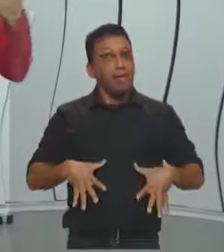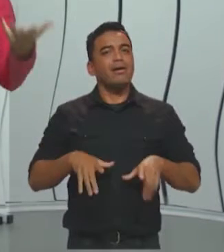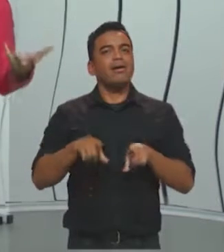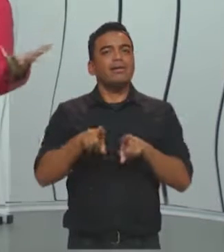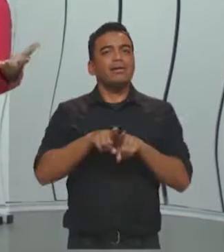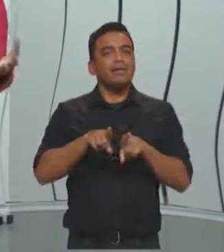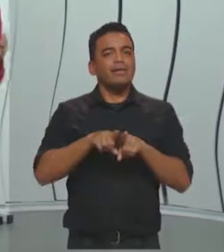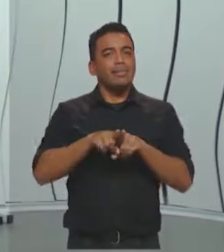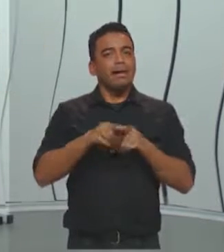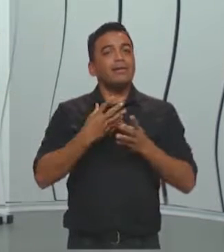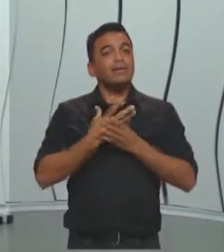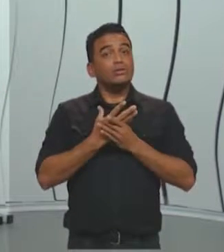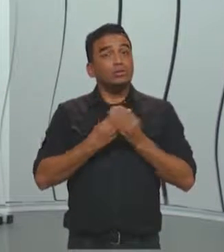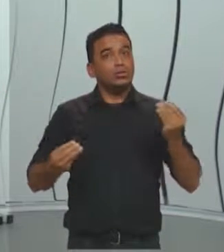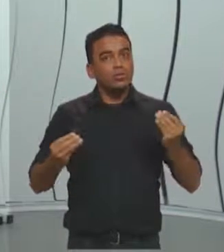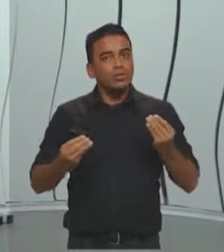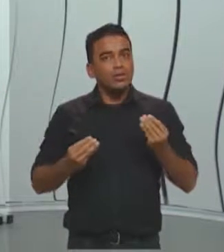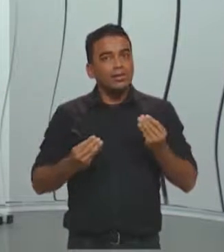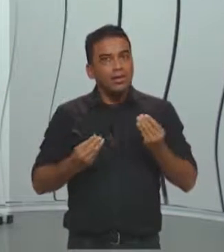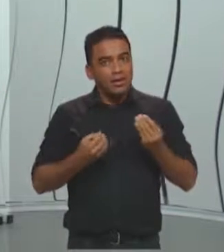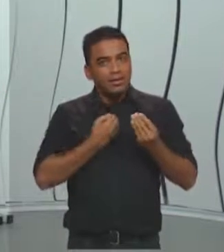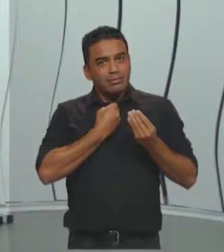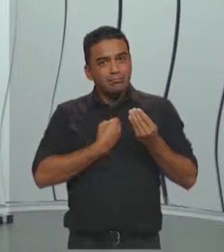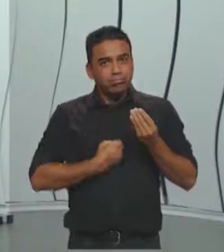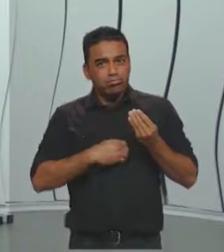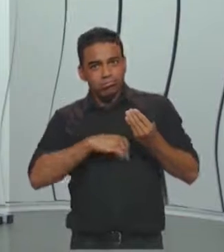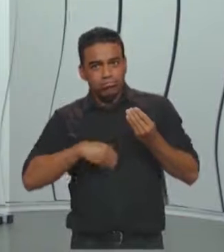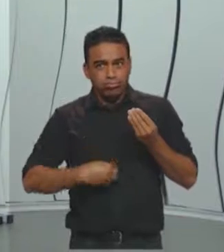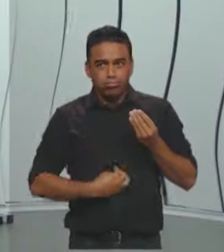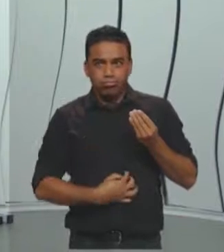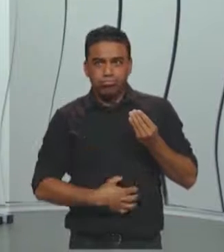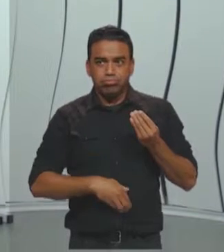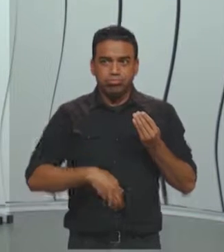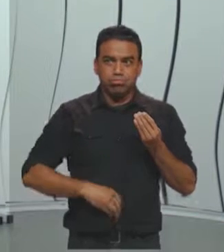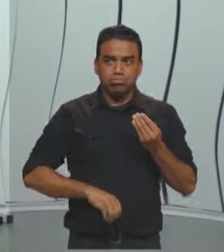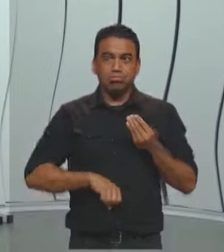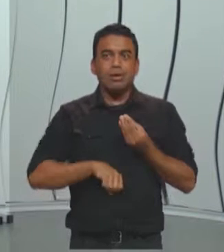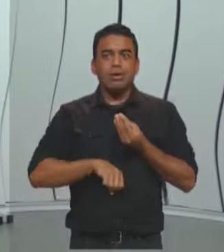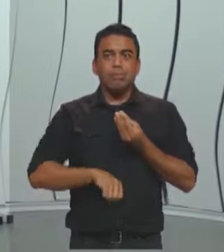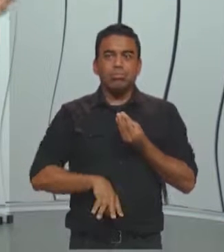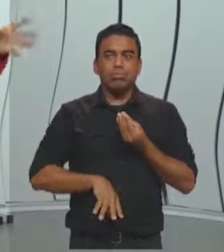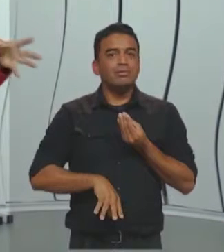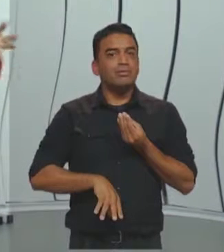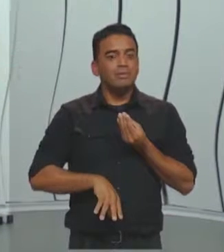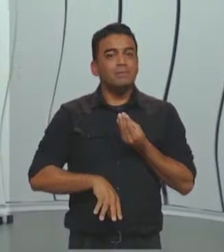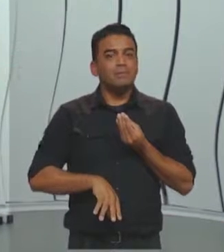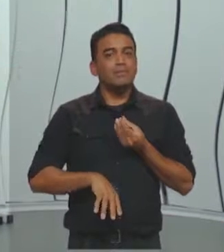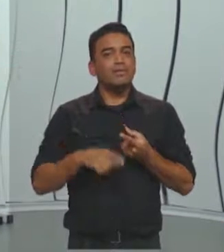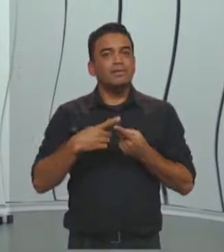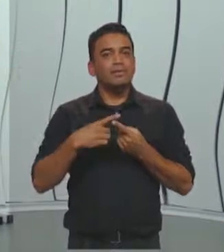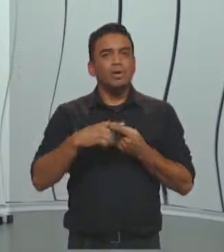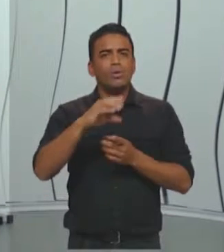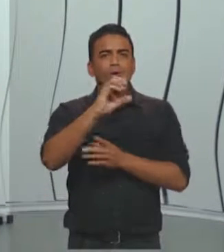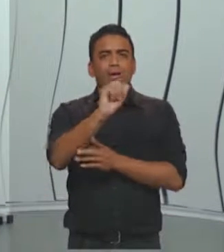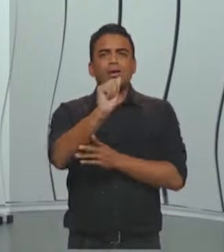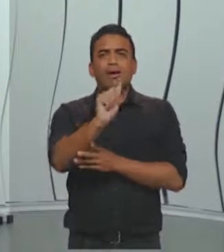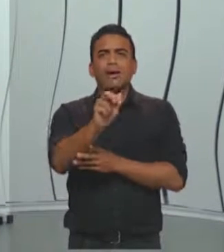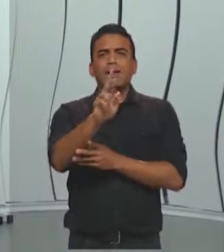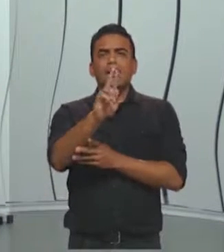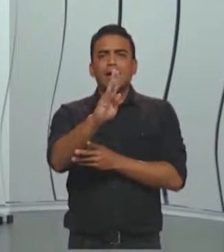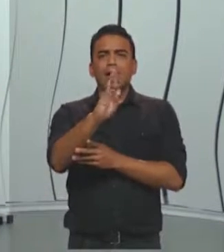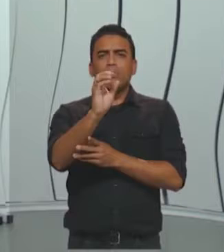de resíduos. Ele transporta nutrientes quando aqueles carboidratos são transformados